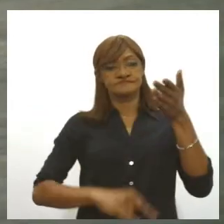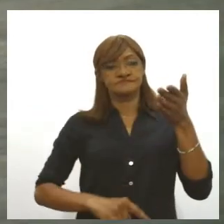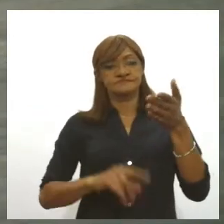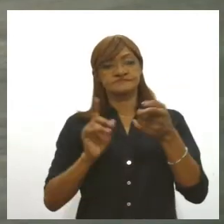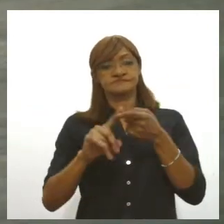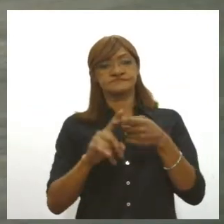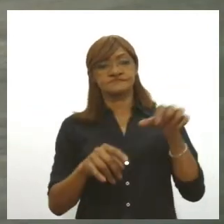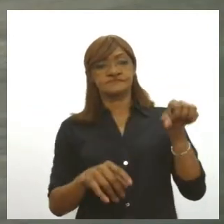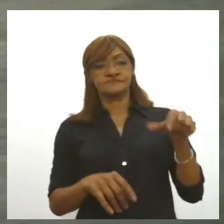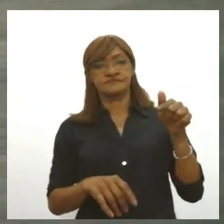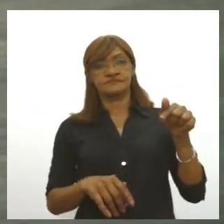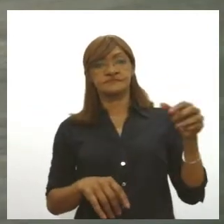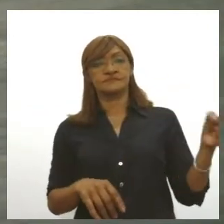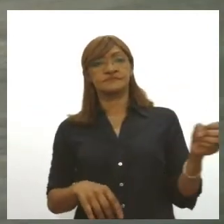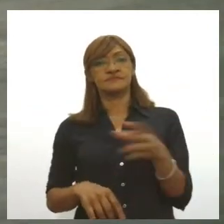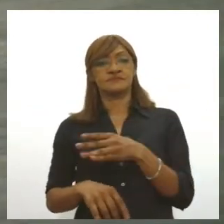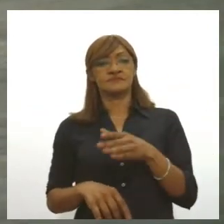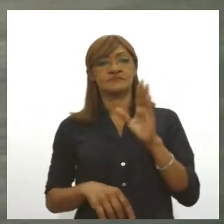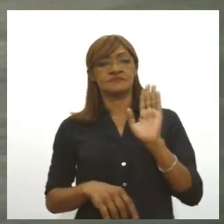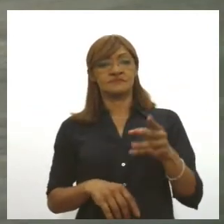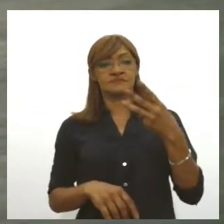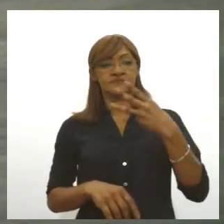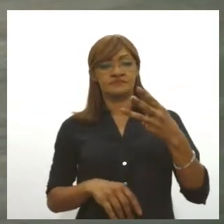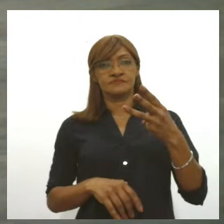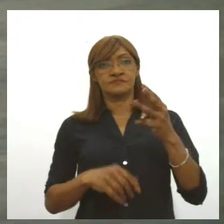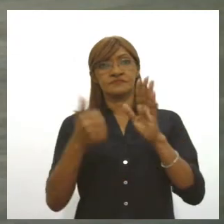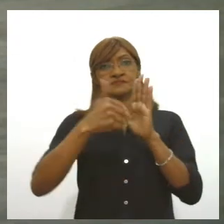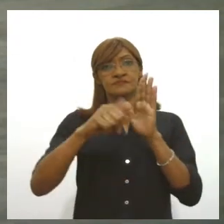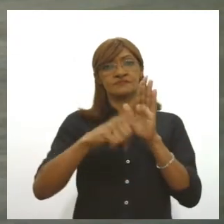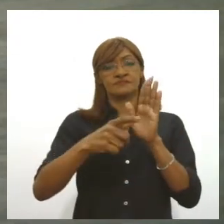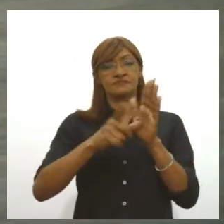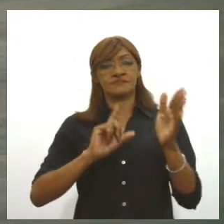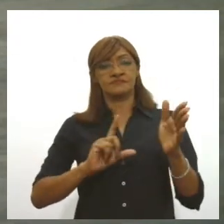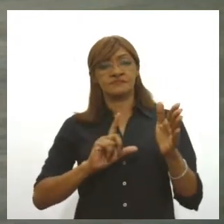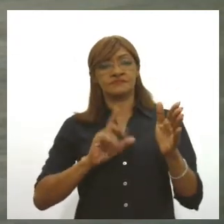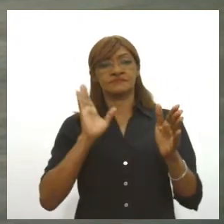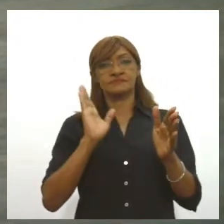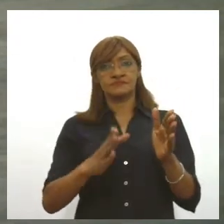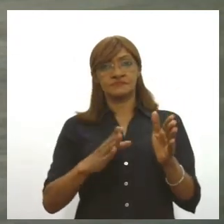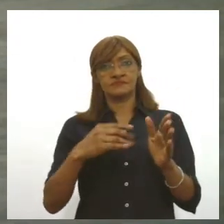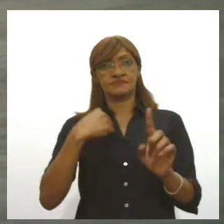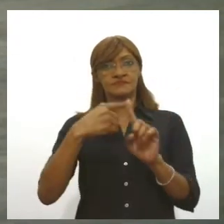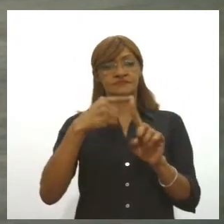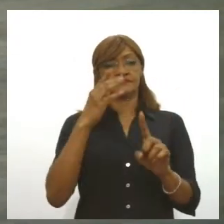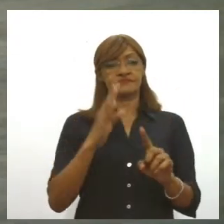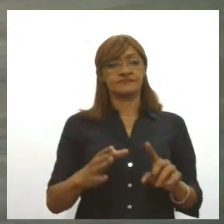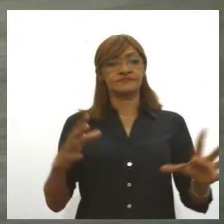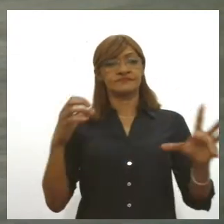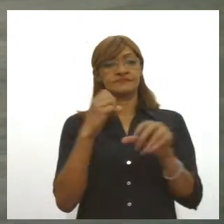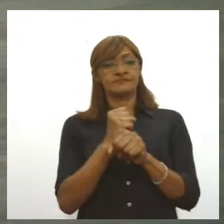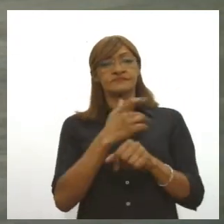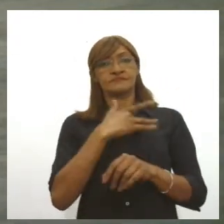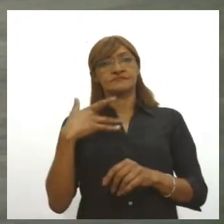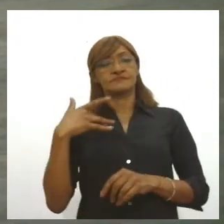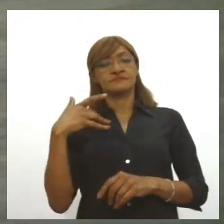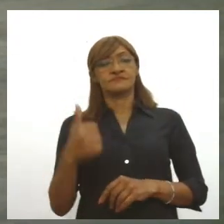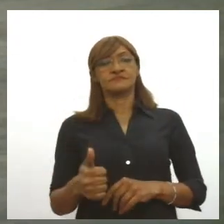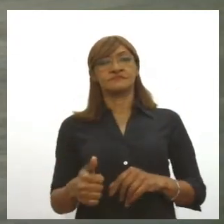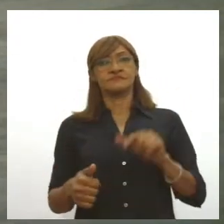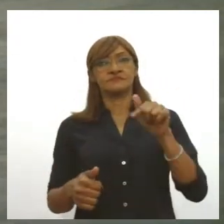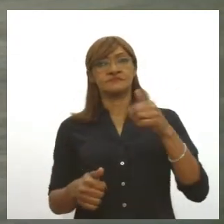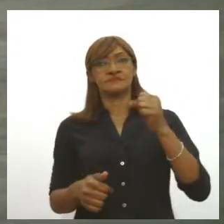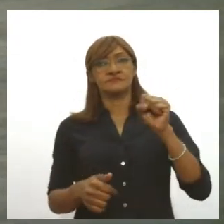novos casos foram registrados, 3 óbitos que estavam em investigação foram confirmados. Total de curados é de